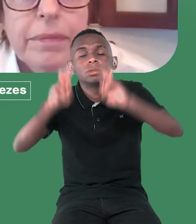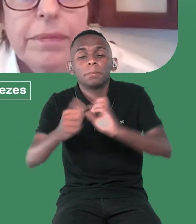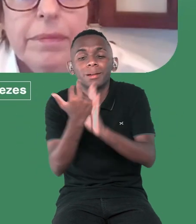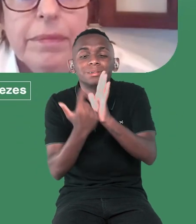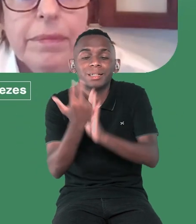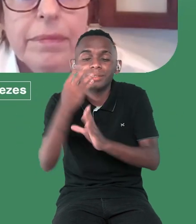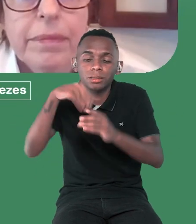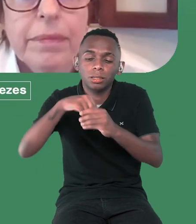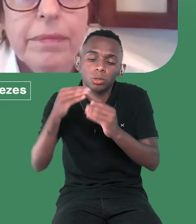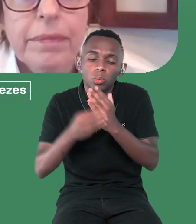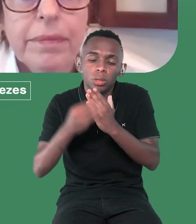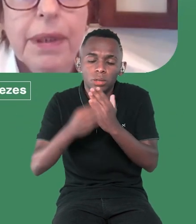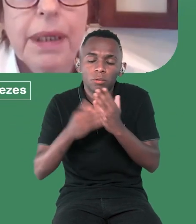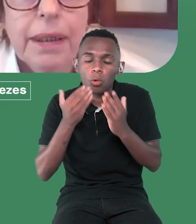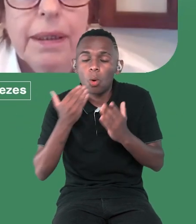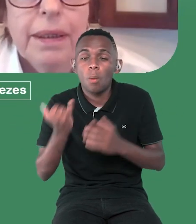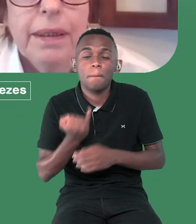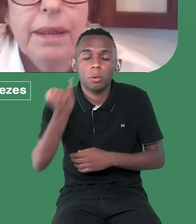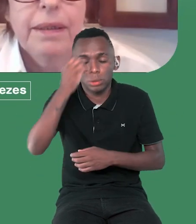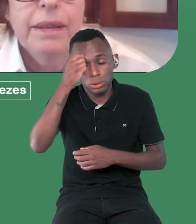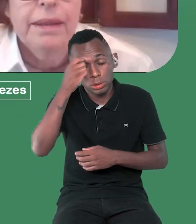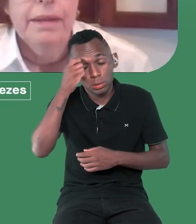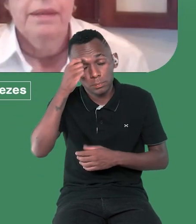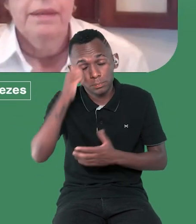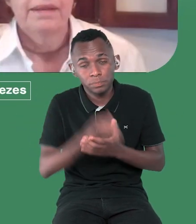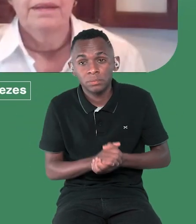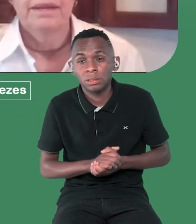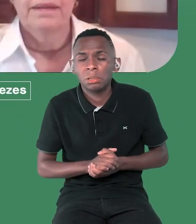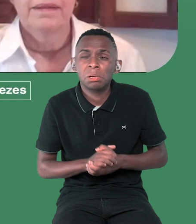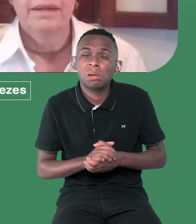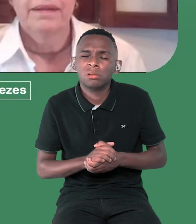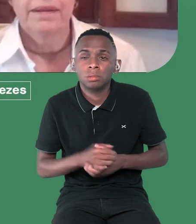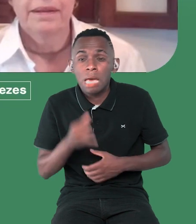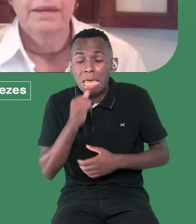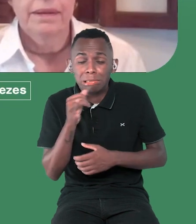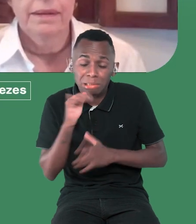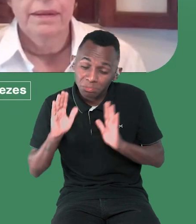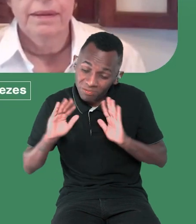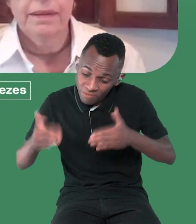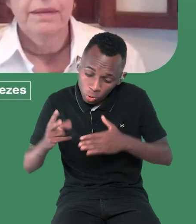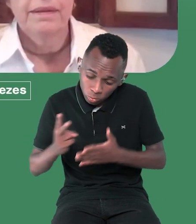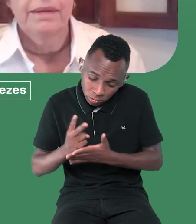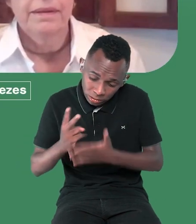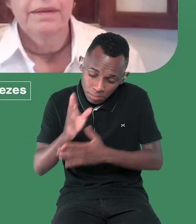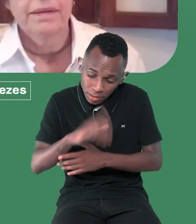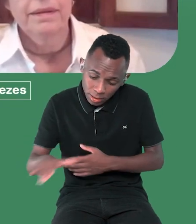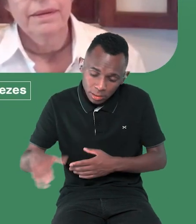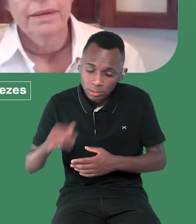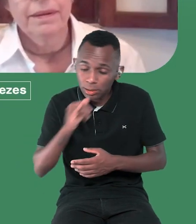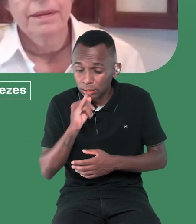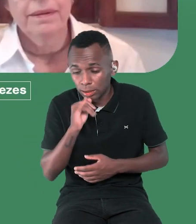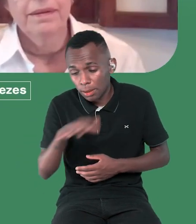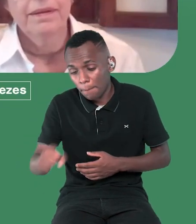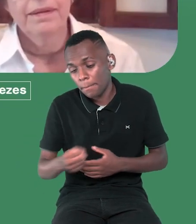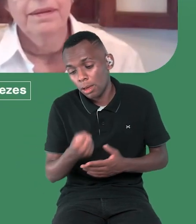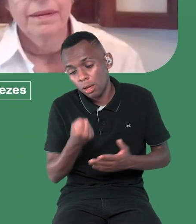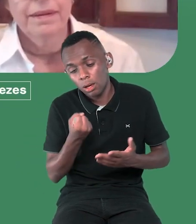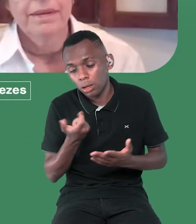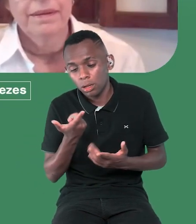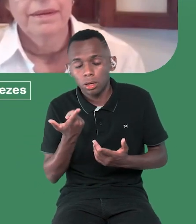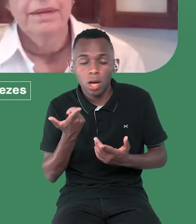caiu, né, ele fazia justamente o pássaro. Então, o acento se tornou o pássaro,